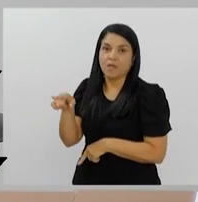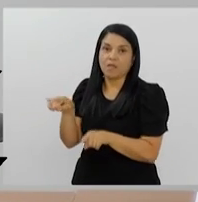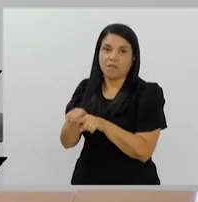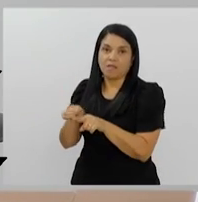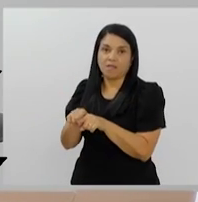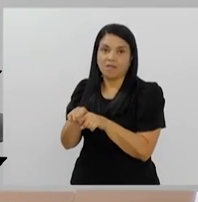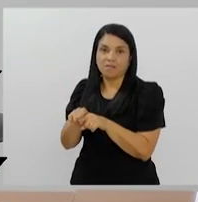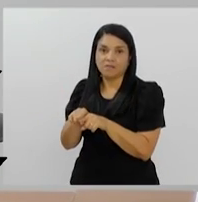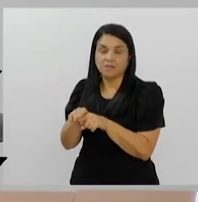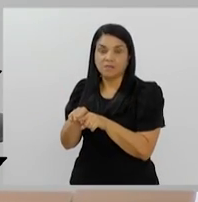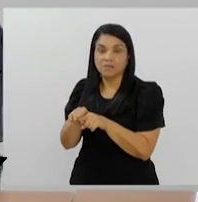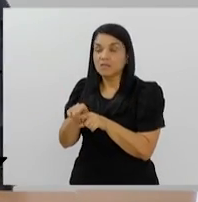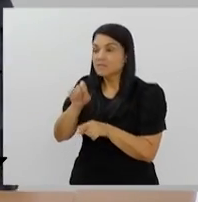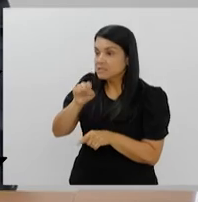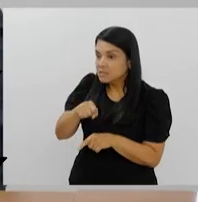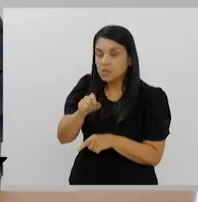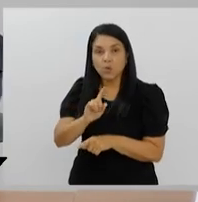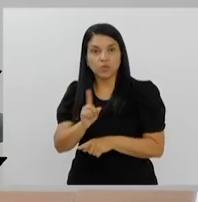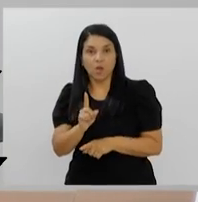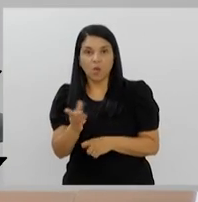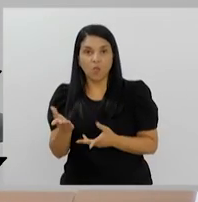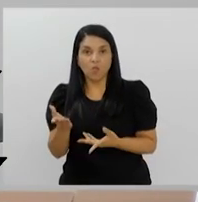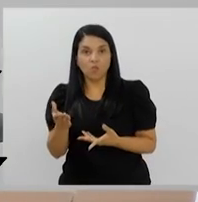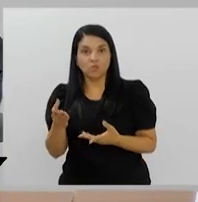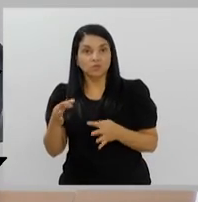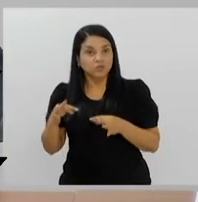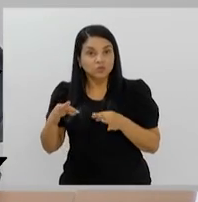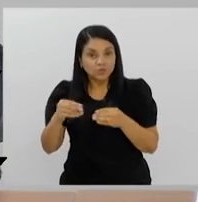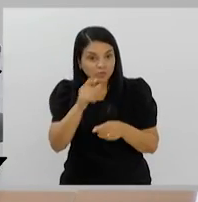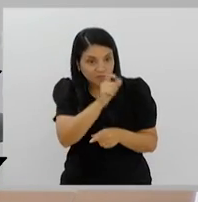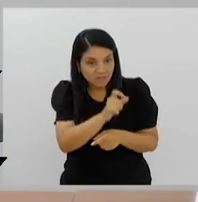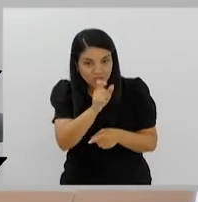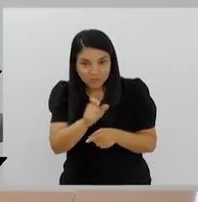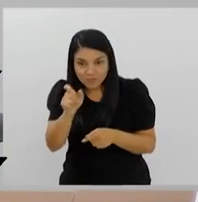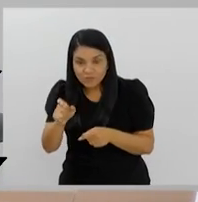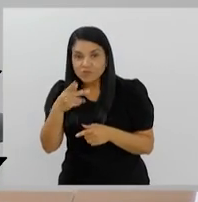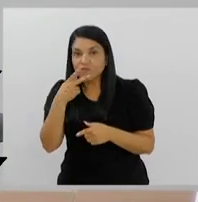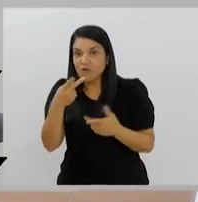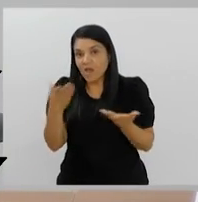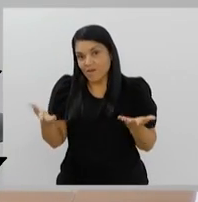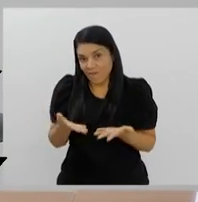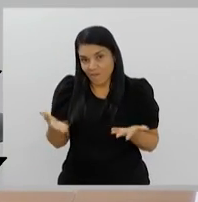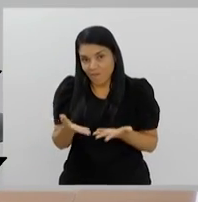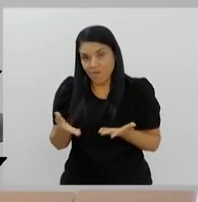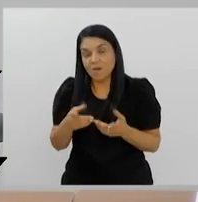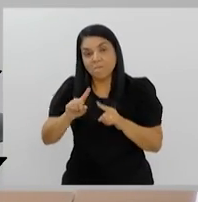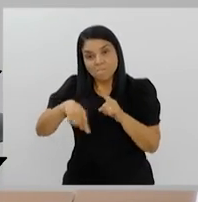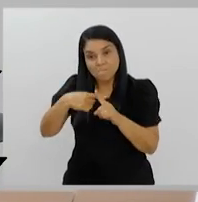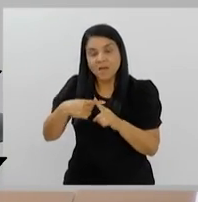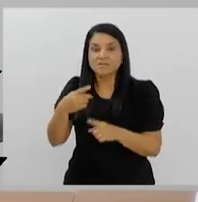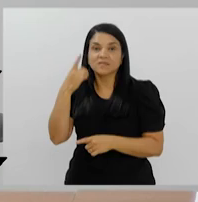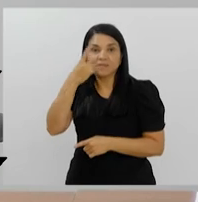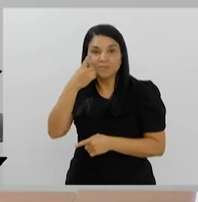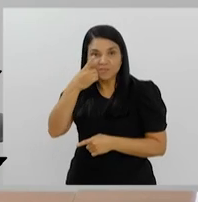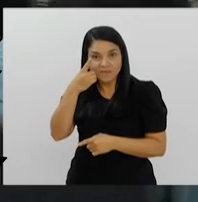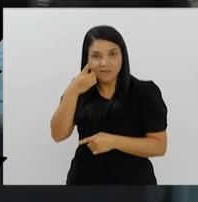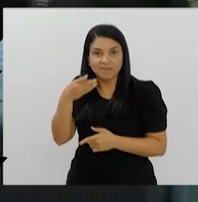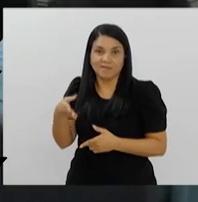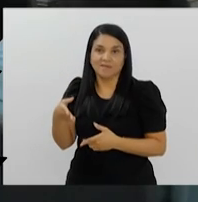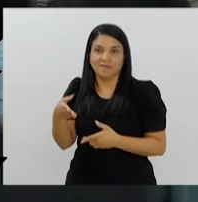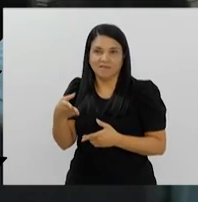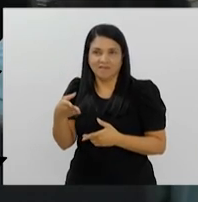objetiva sim ou não esses casos todos aqui que a gente viu hoje das pessoas que se manifestaram aqui agora mais a deputada Célia são casos